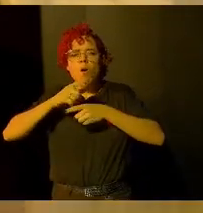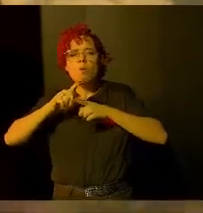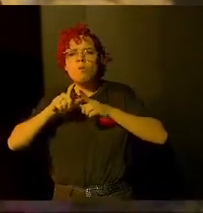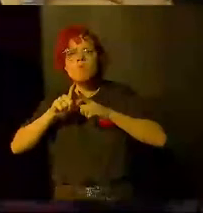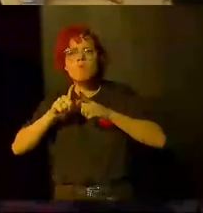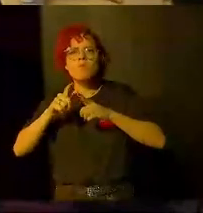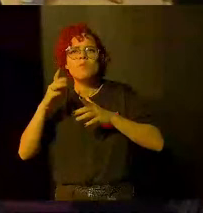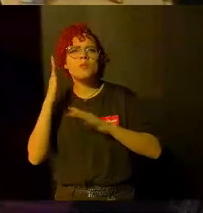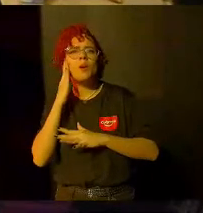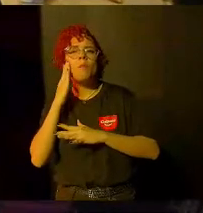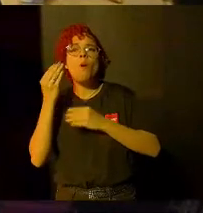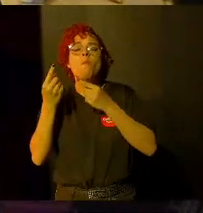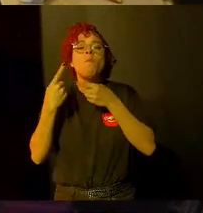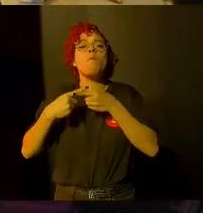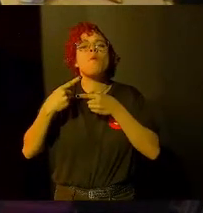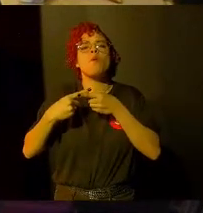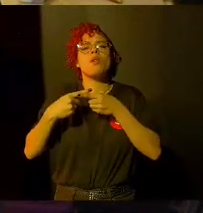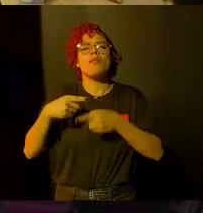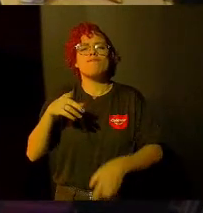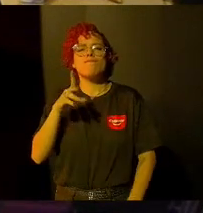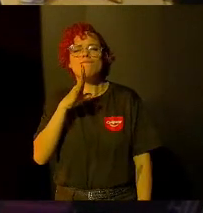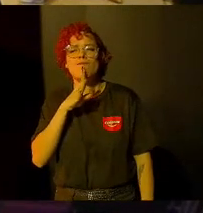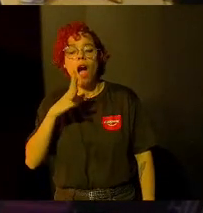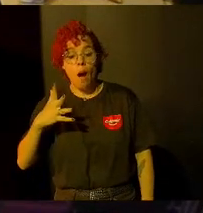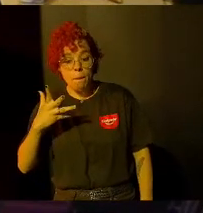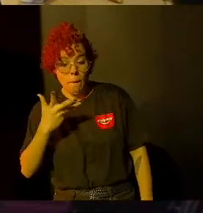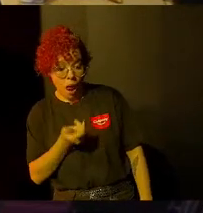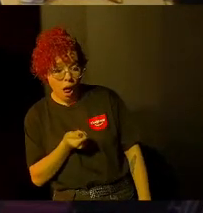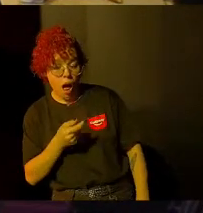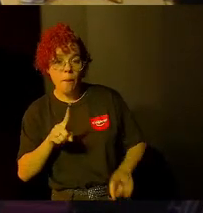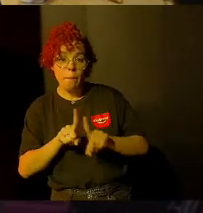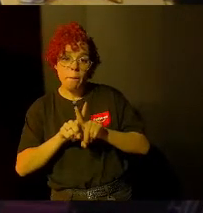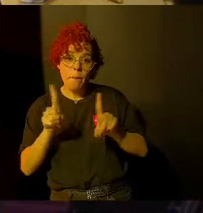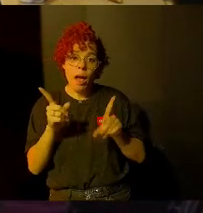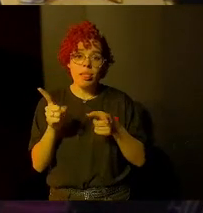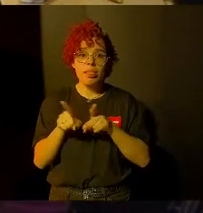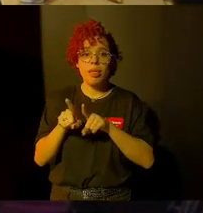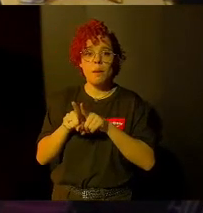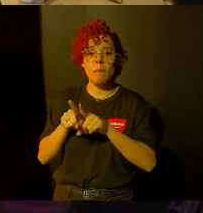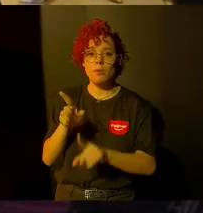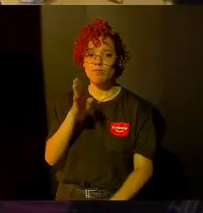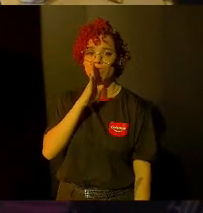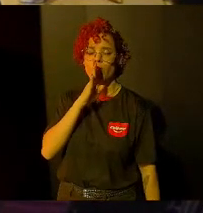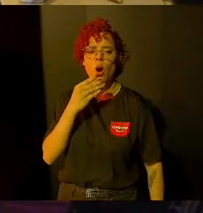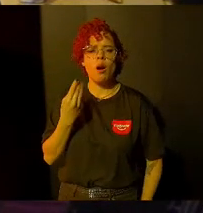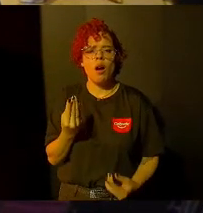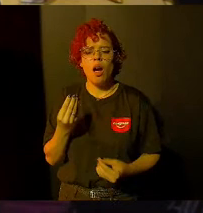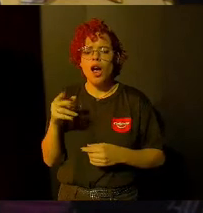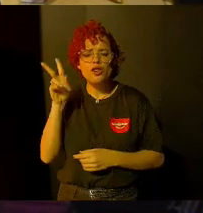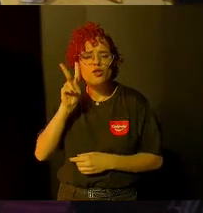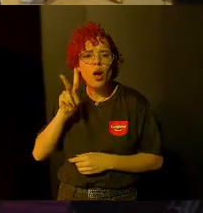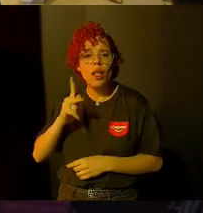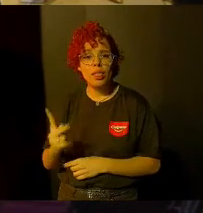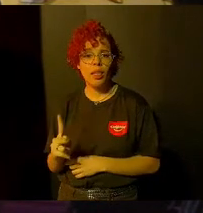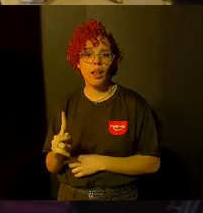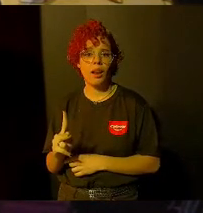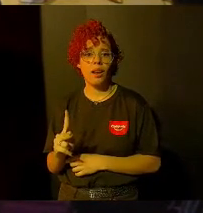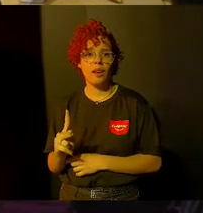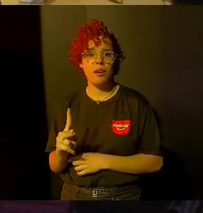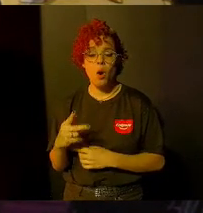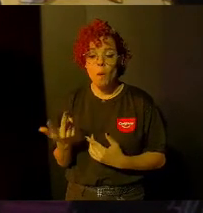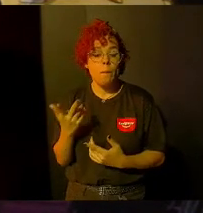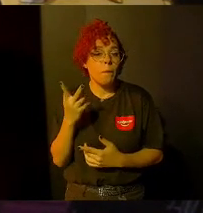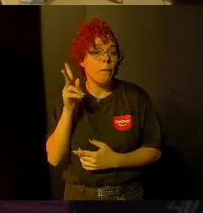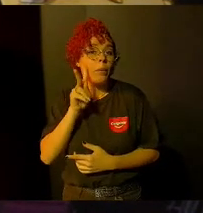desse Fascínio e desse silêncio ao mesmo tempo em a história dele né que acaba sendo uma história comum uma história de